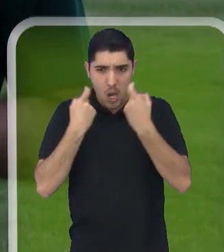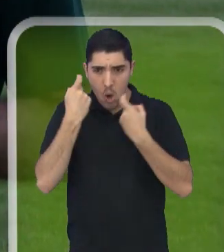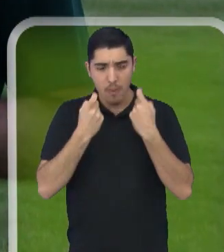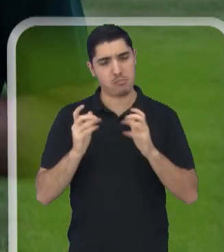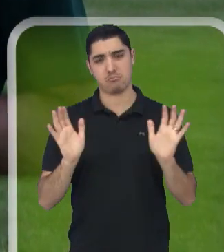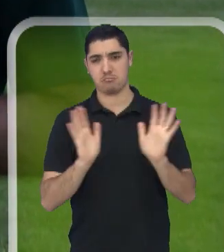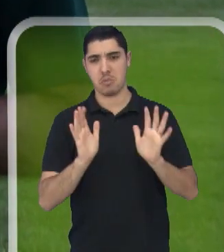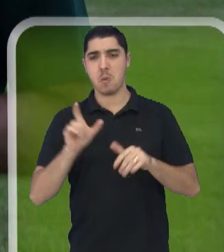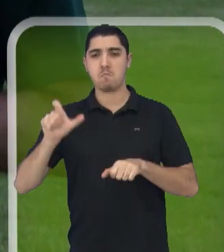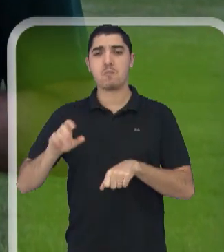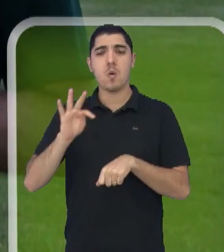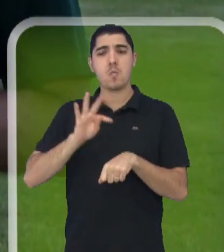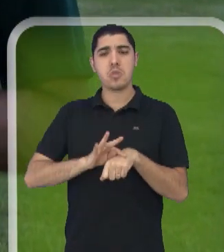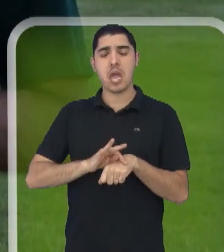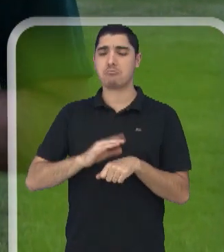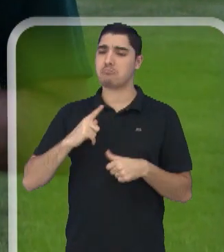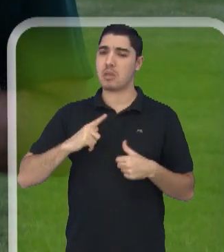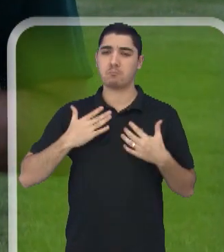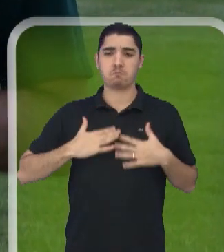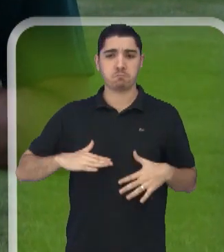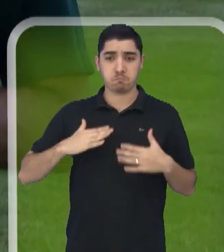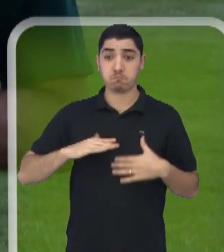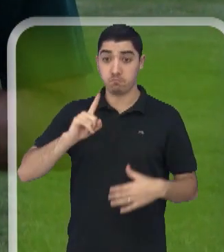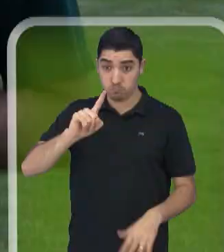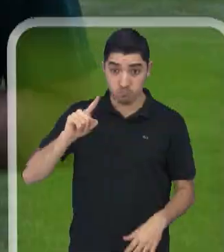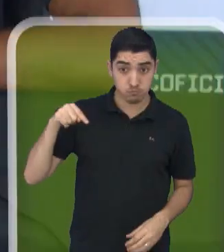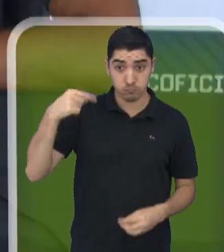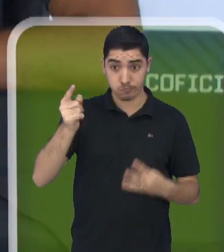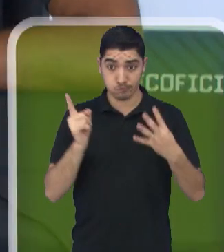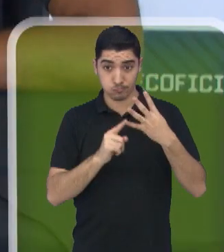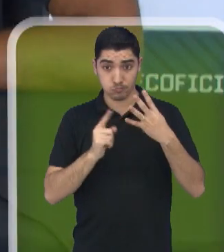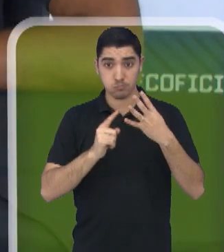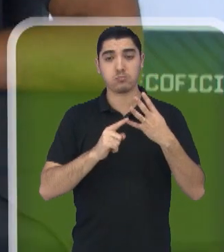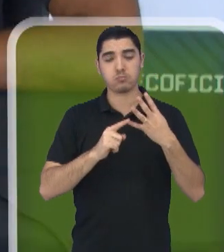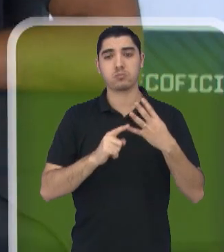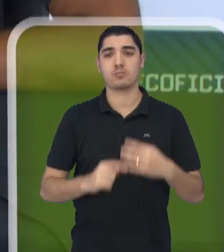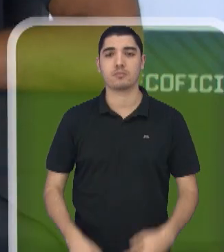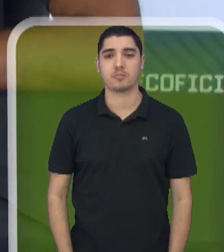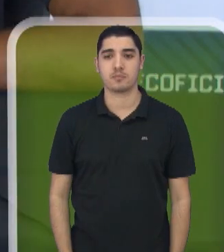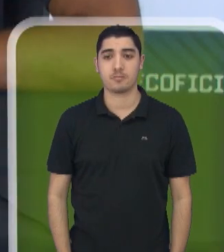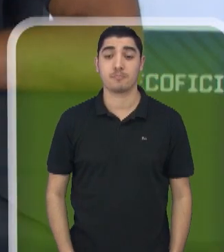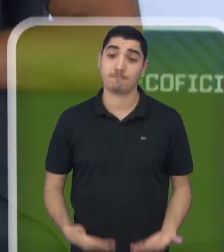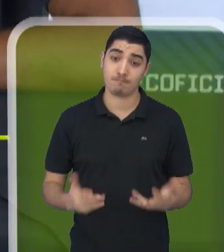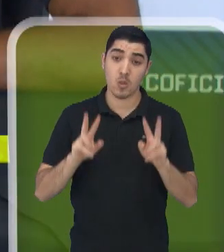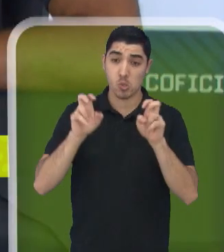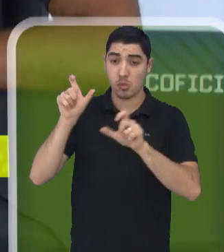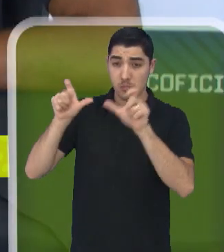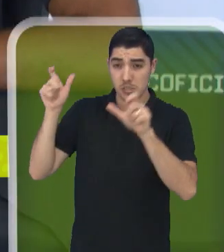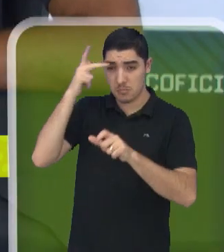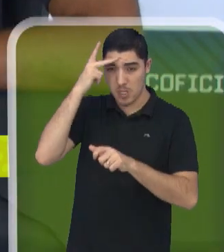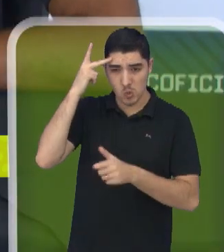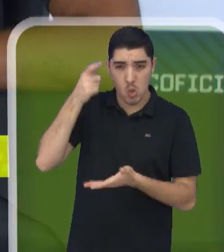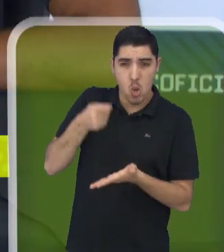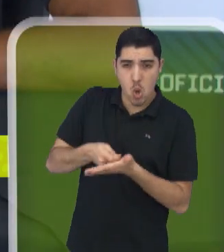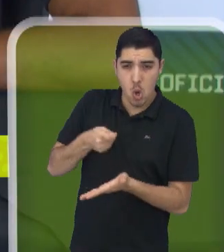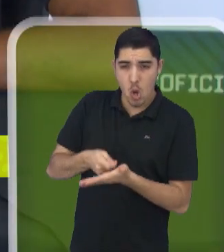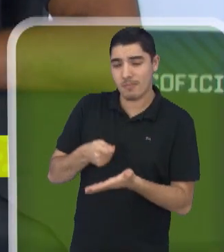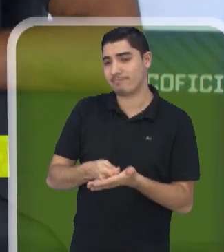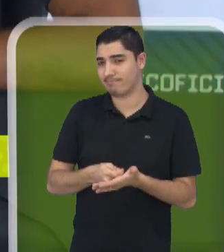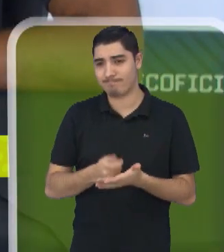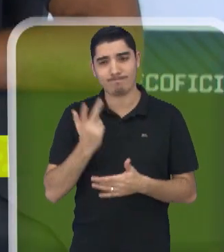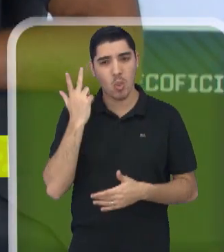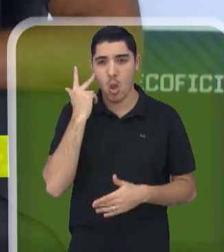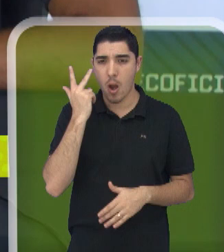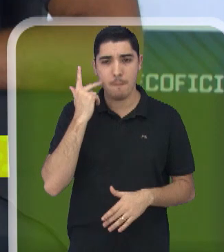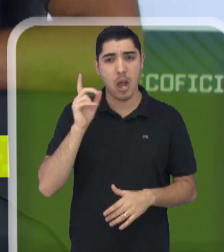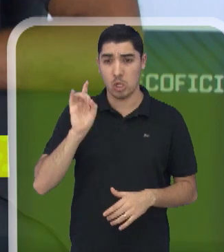técnico Maxandro para o próximo compromisso da Águia do Vale. Em relação à cobrança, isso vai acontecer não